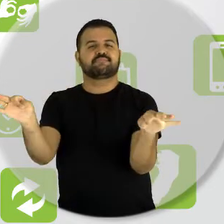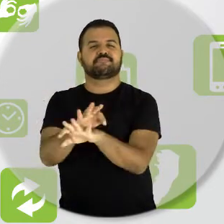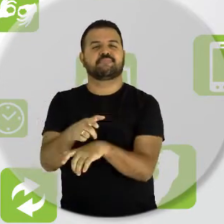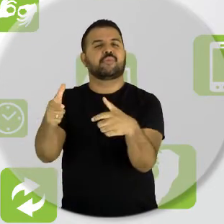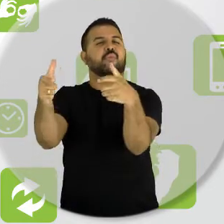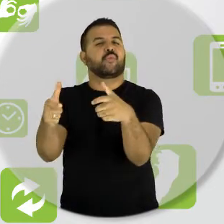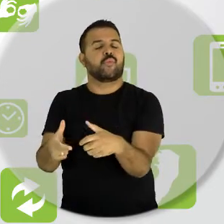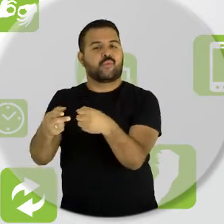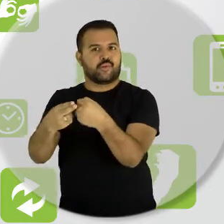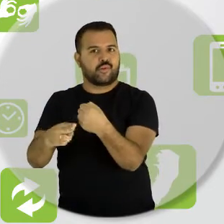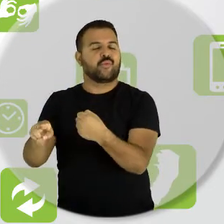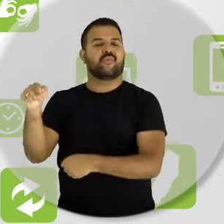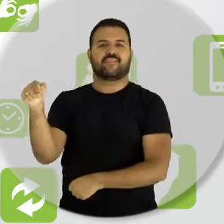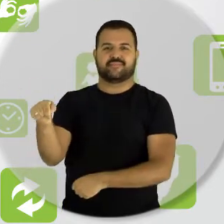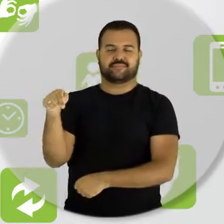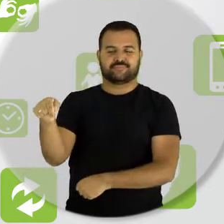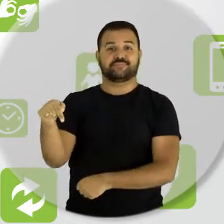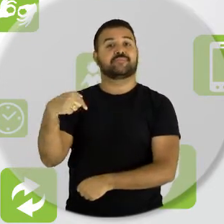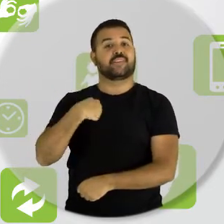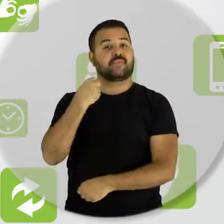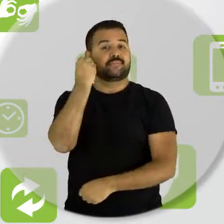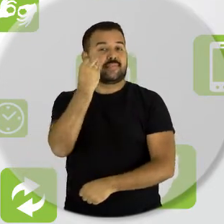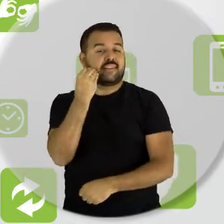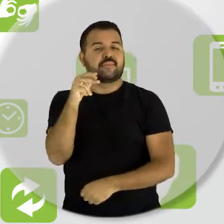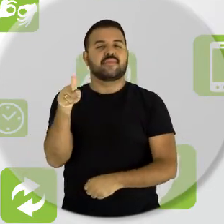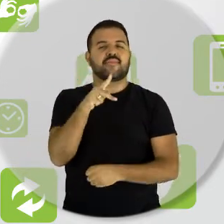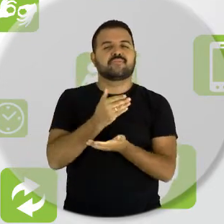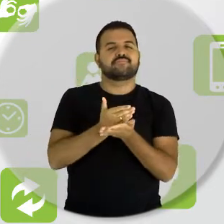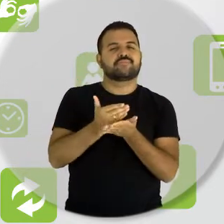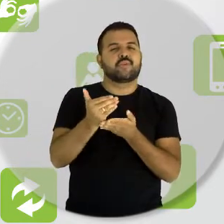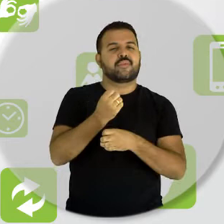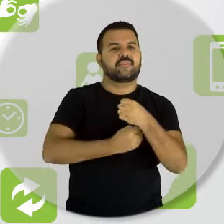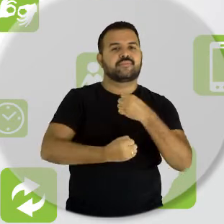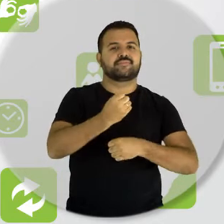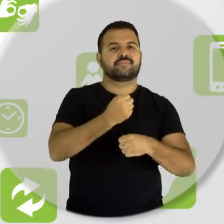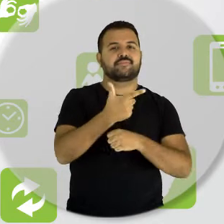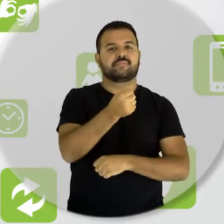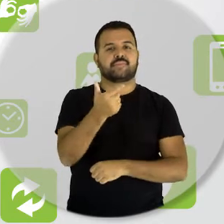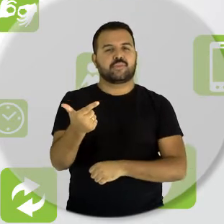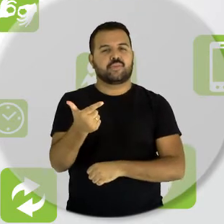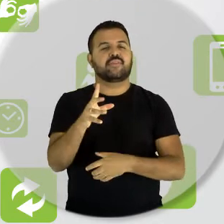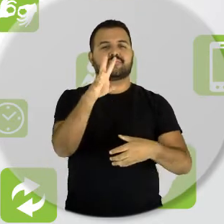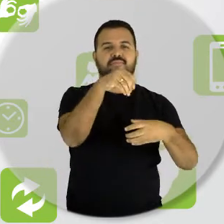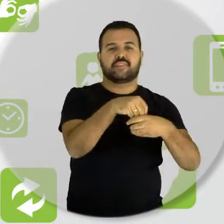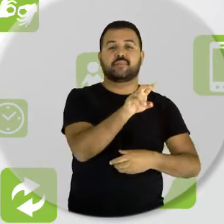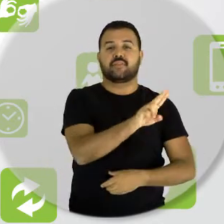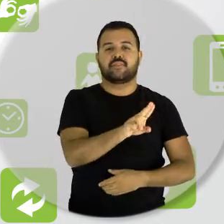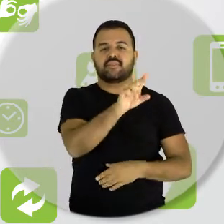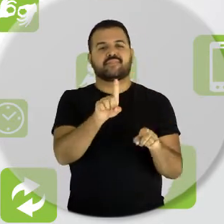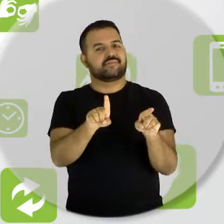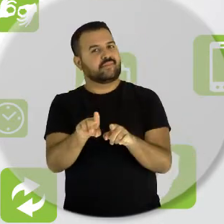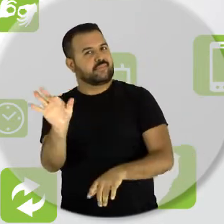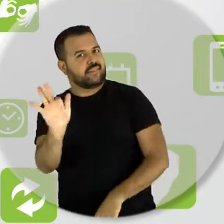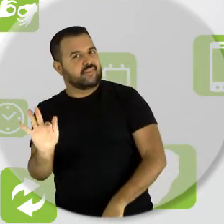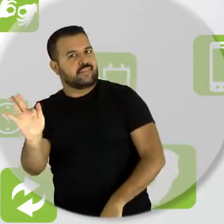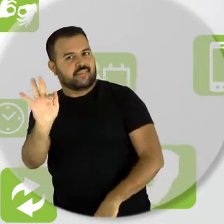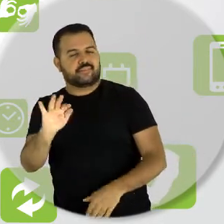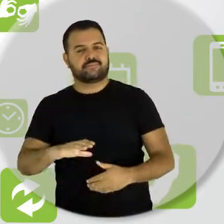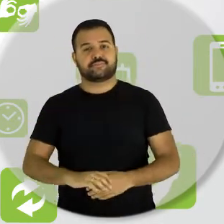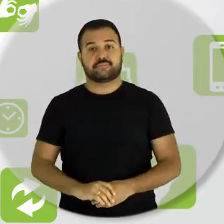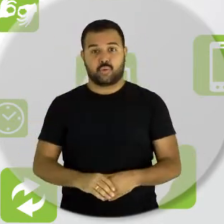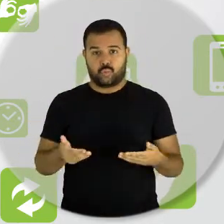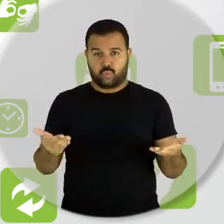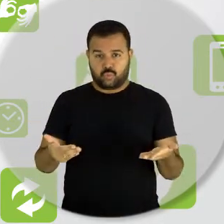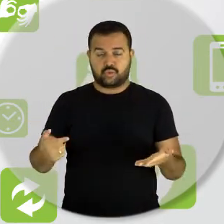educação na UFES. Atuo como docente desde 2002, em universidades e faculdades. No momento, atuo